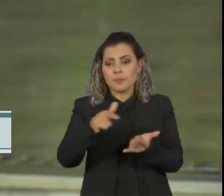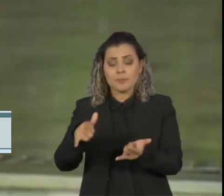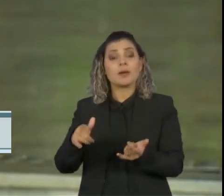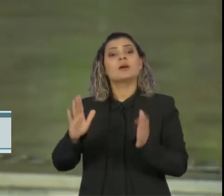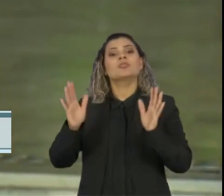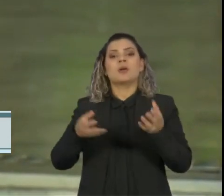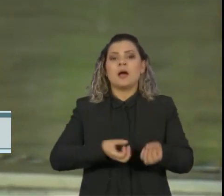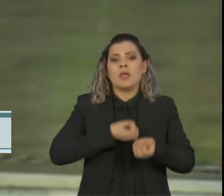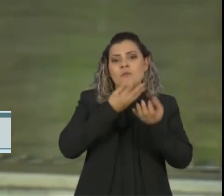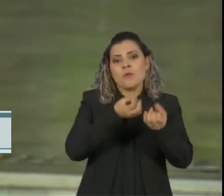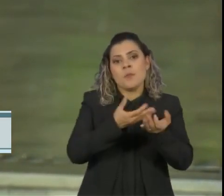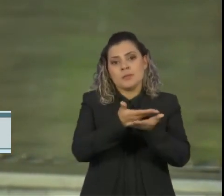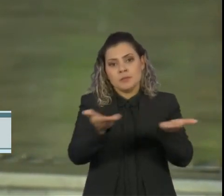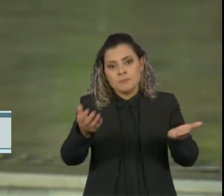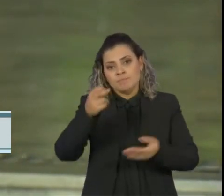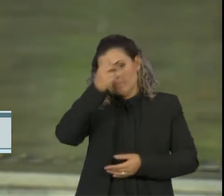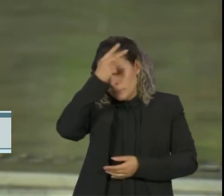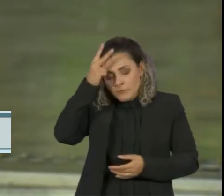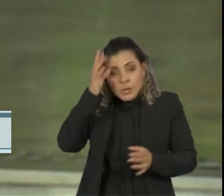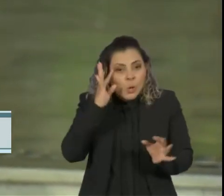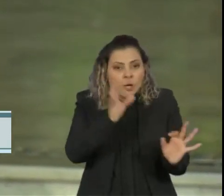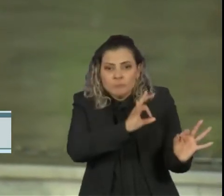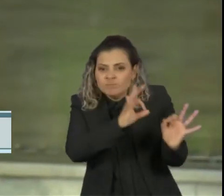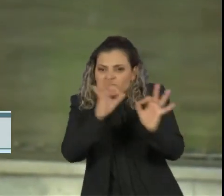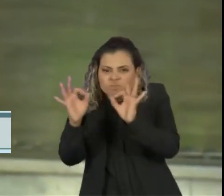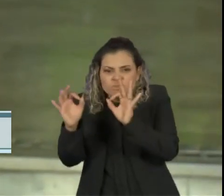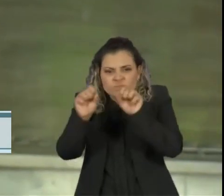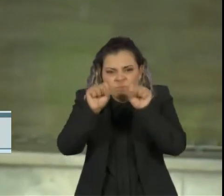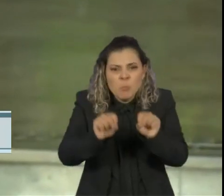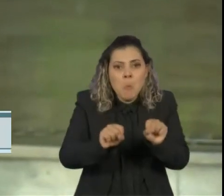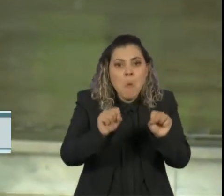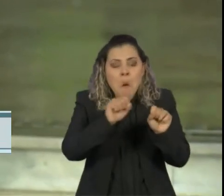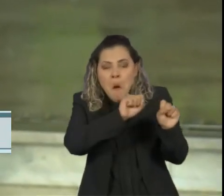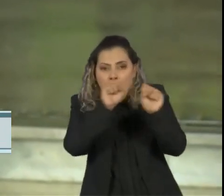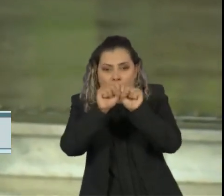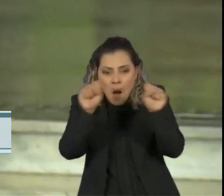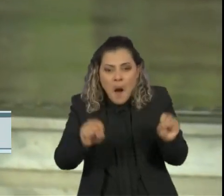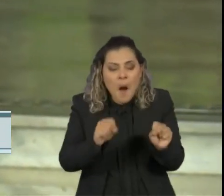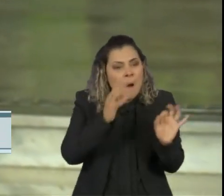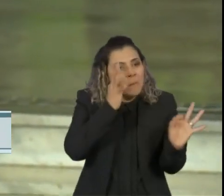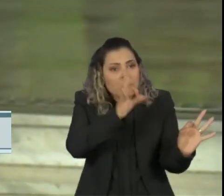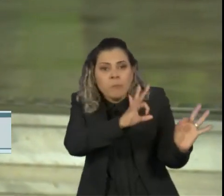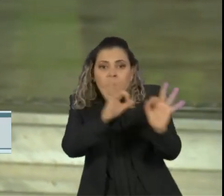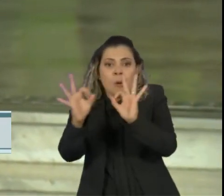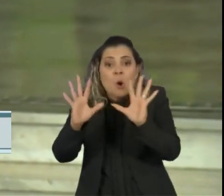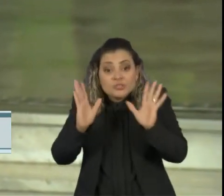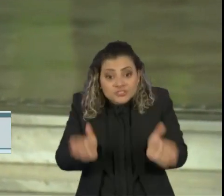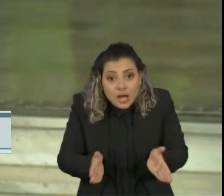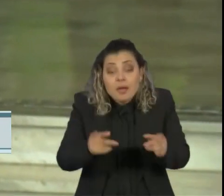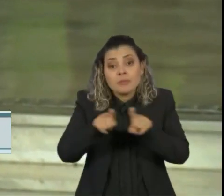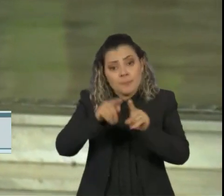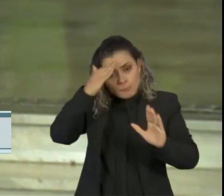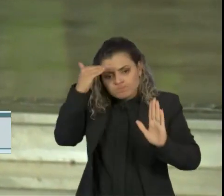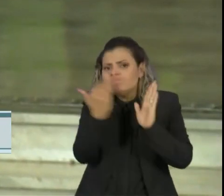disponíveis para os municípios acompanharem, e terem, exatamente honrando o princípio da autonomia do governo